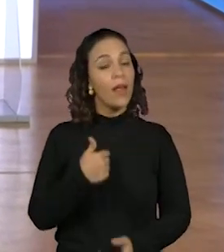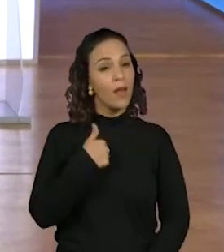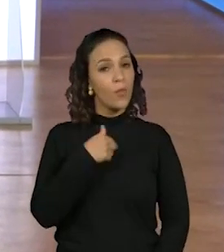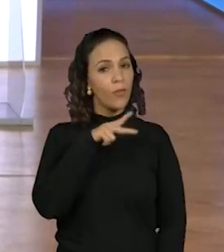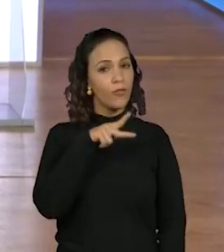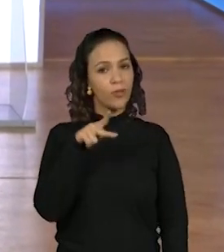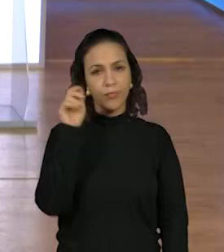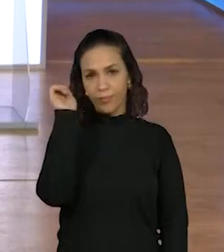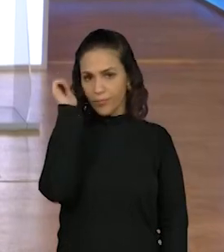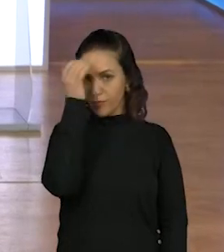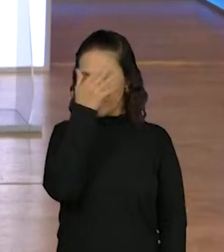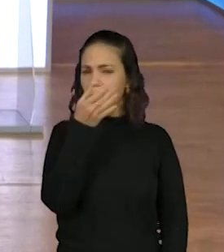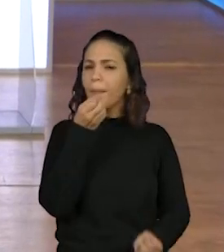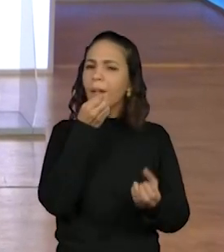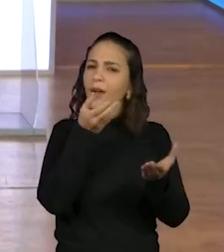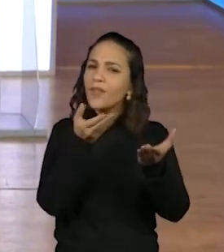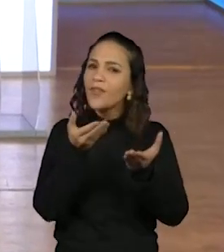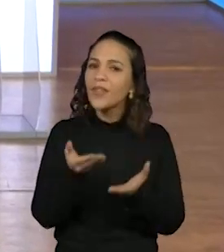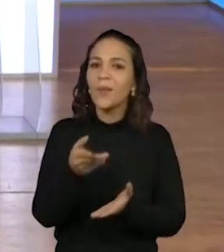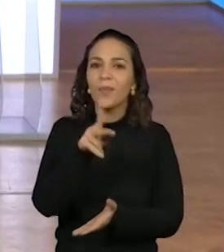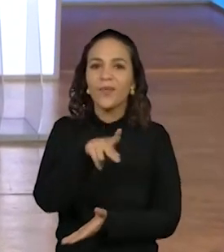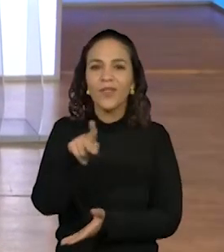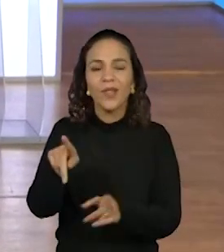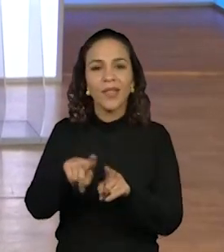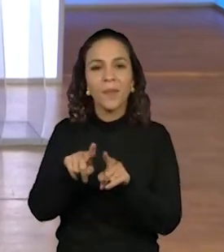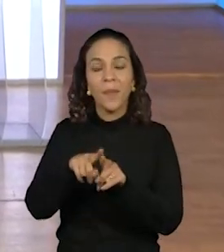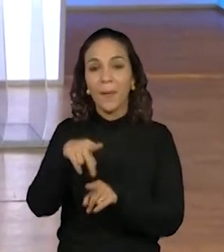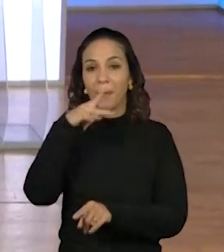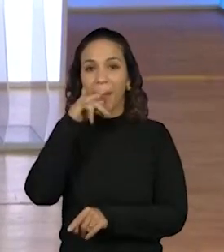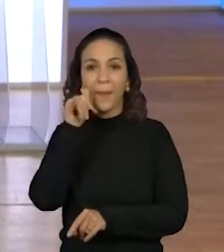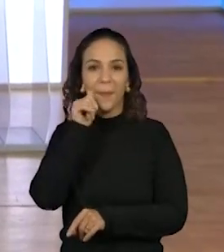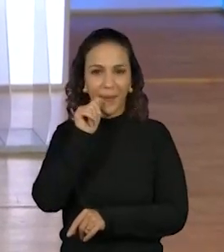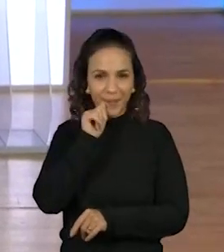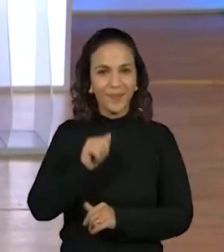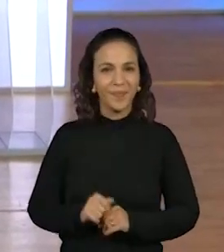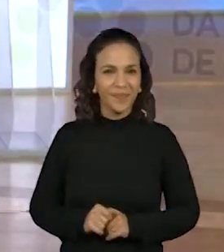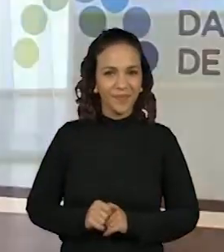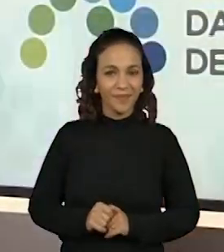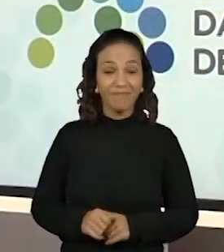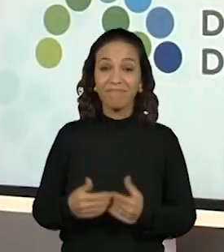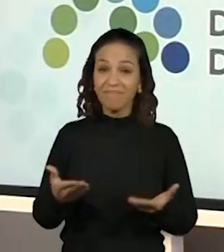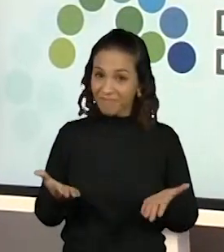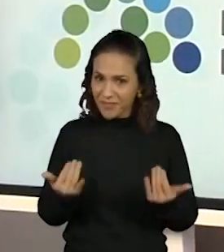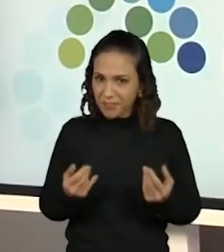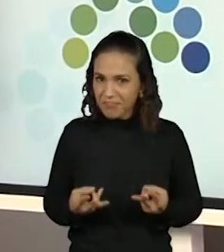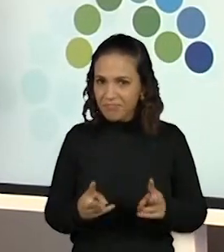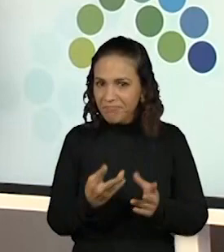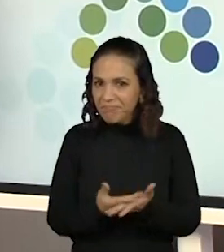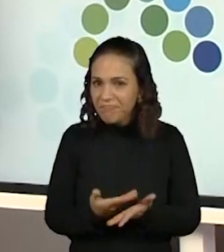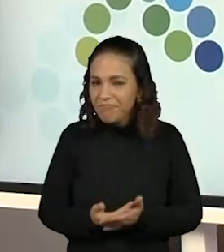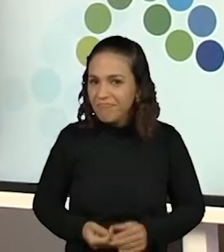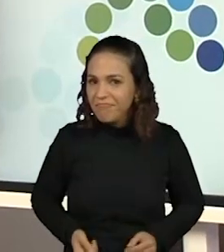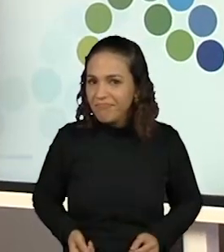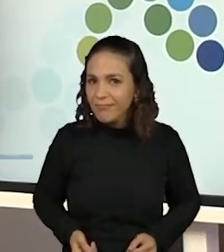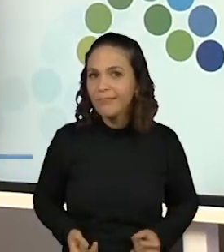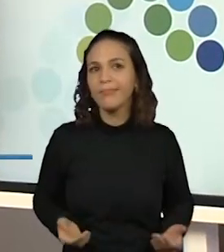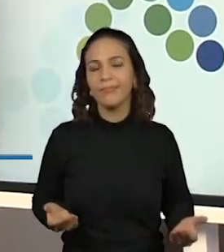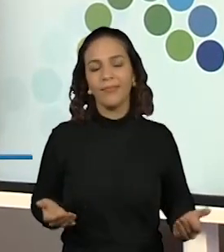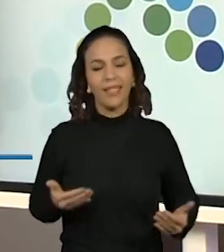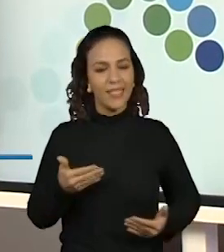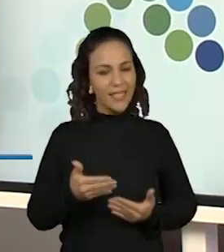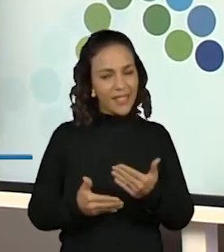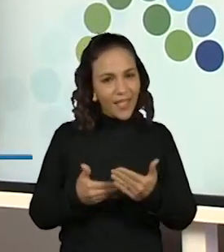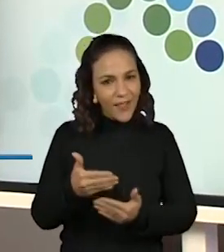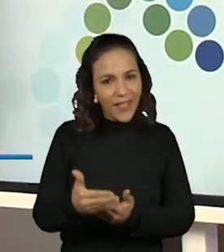as boas-vindas também aos professores e aos pais. Vamos continuar o nosso trabalho, estudantes, com a nossa